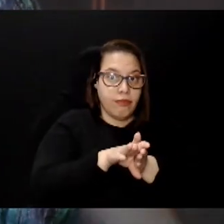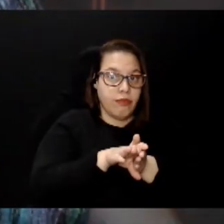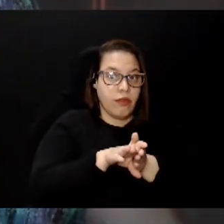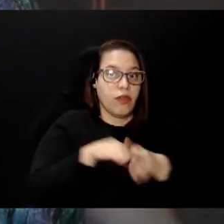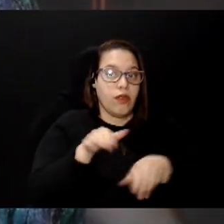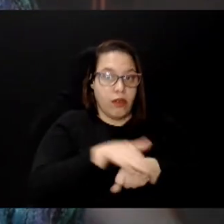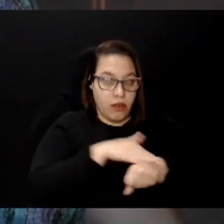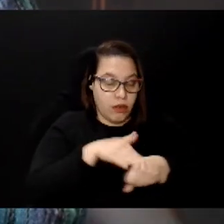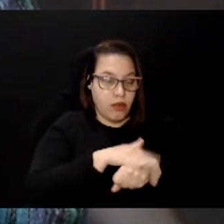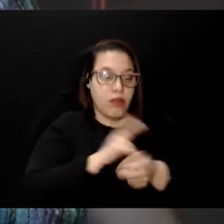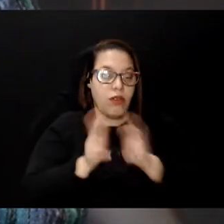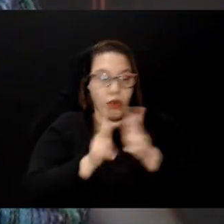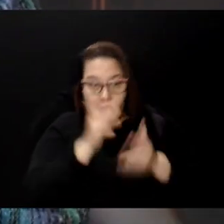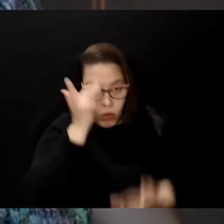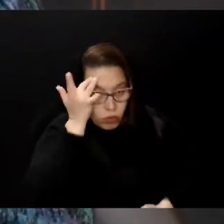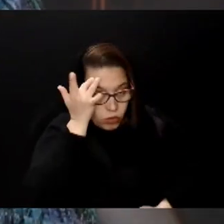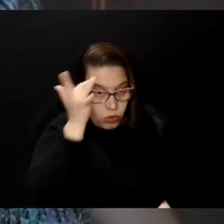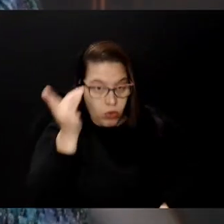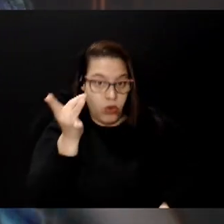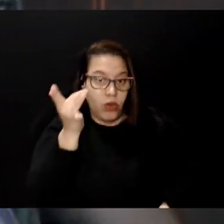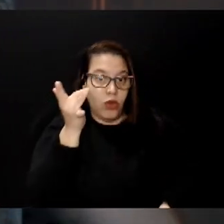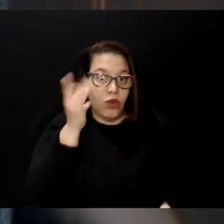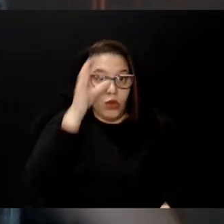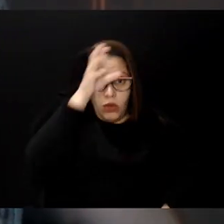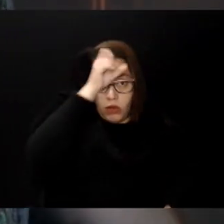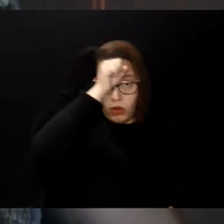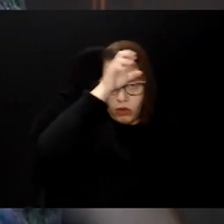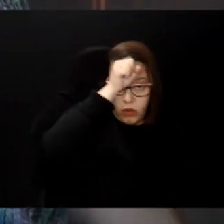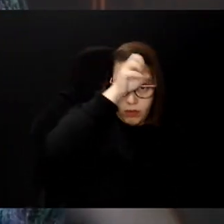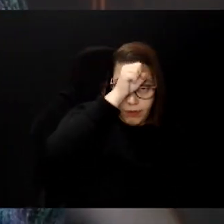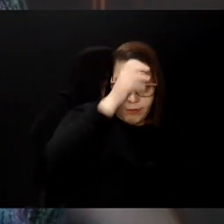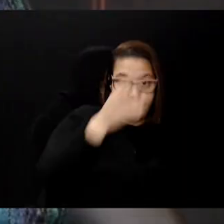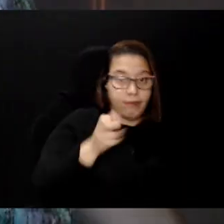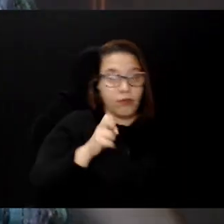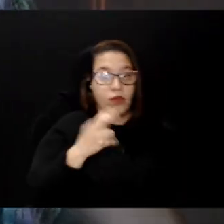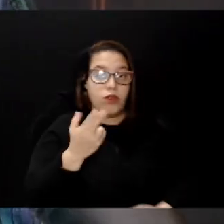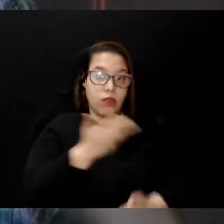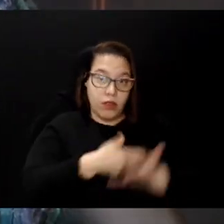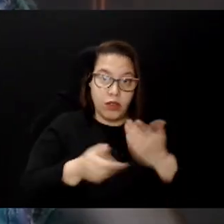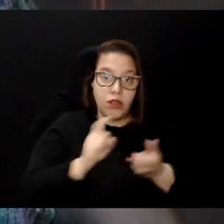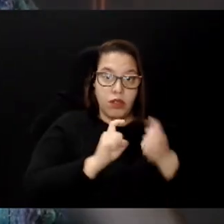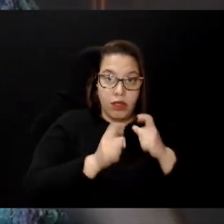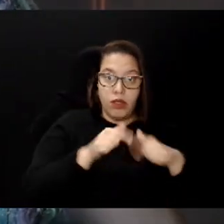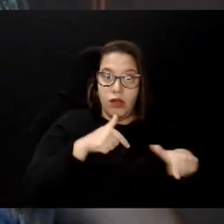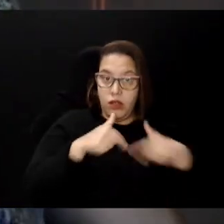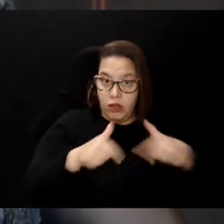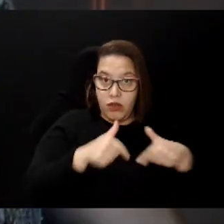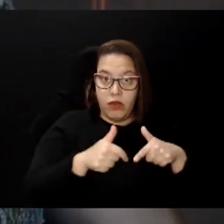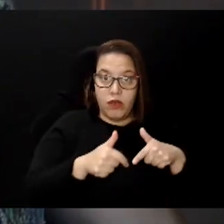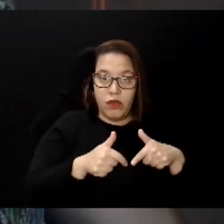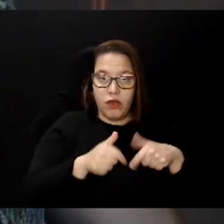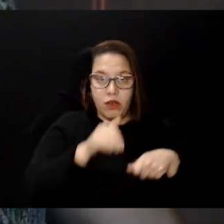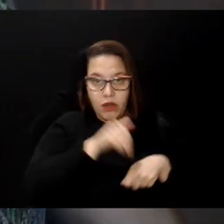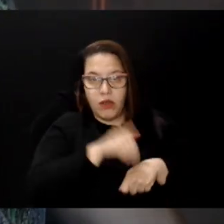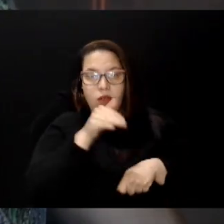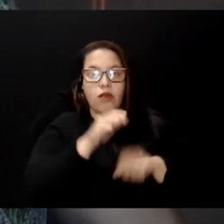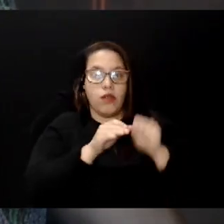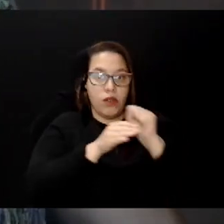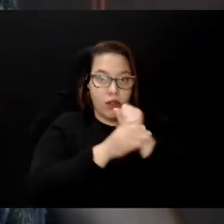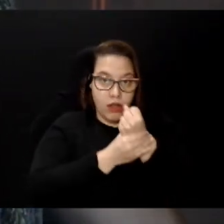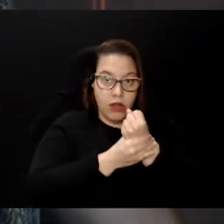facilitar o aprendizado, ou participar de uma reunião de trabalho com um pouquinho mais de segurança, porque eu